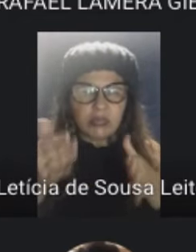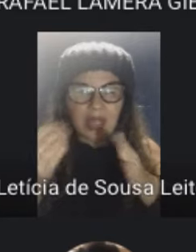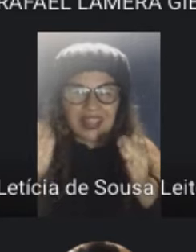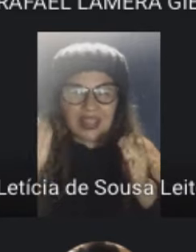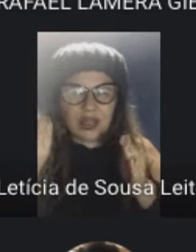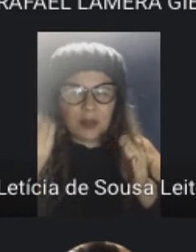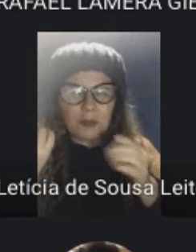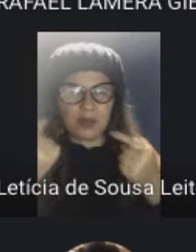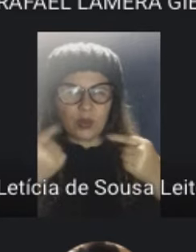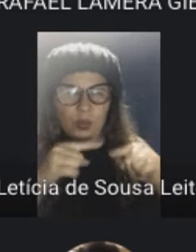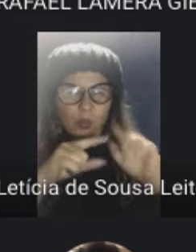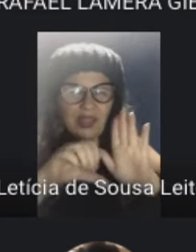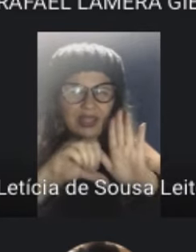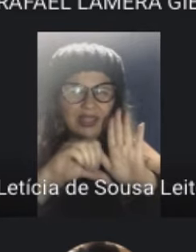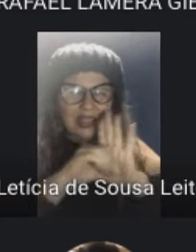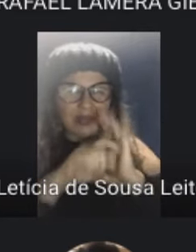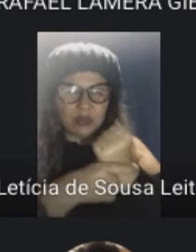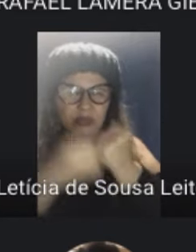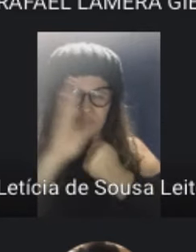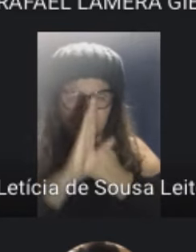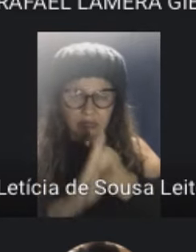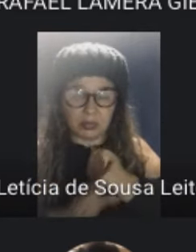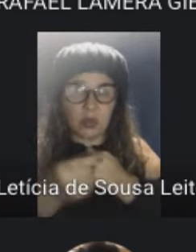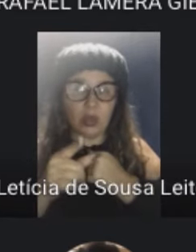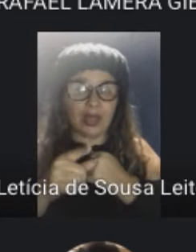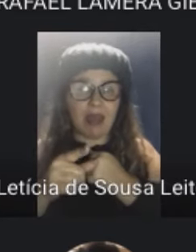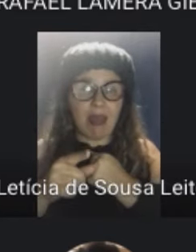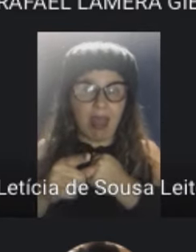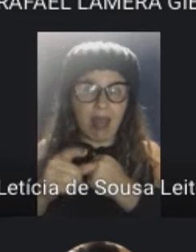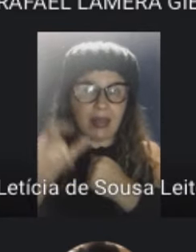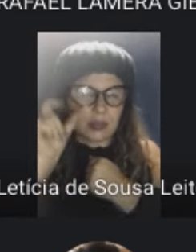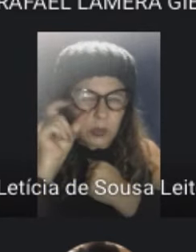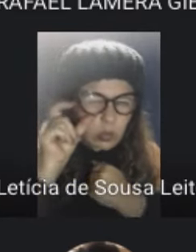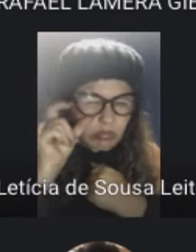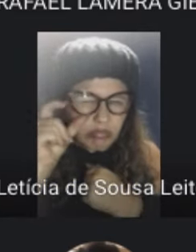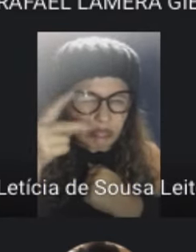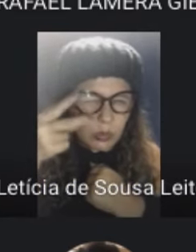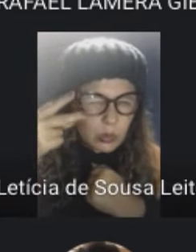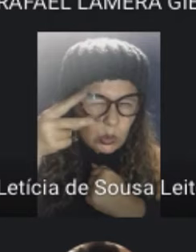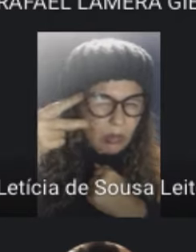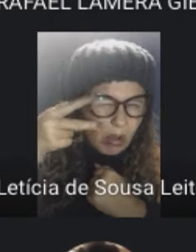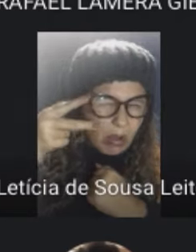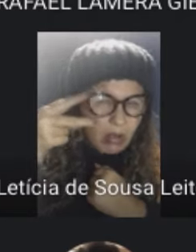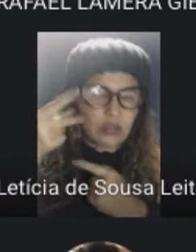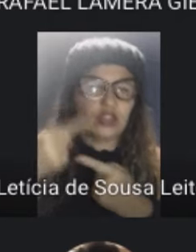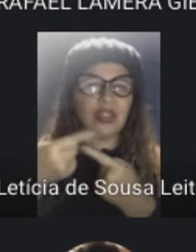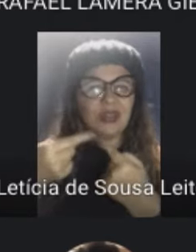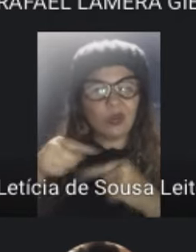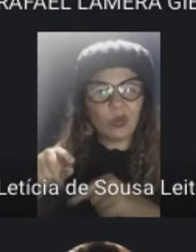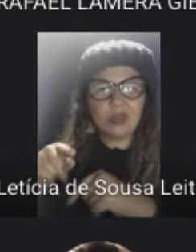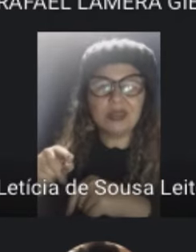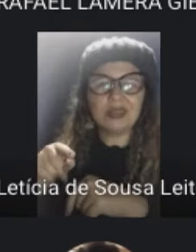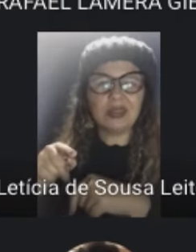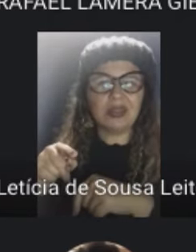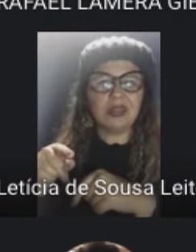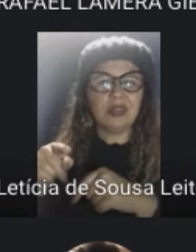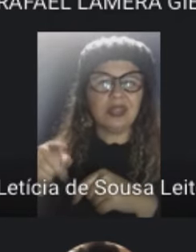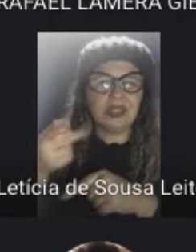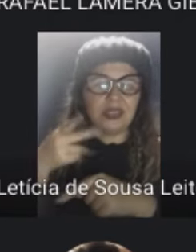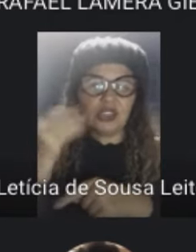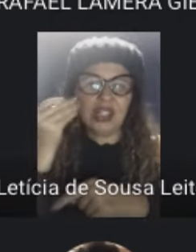do Estado. Ou seja, a espionagem, a colaboração com o Estado estrangeiro, a tentativa de